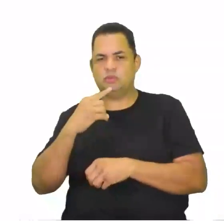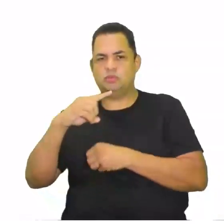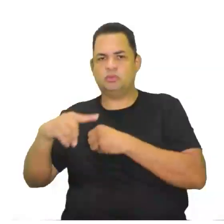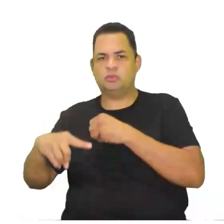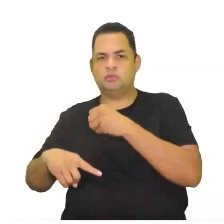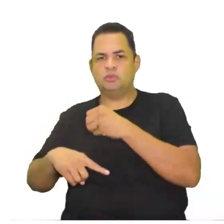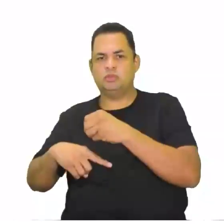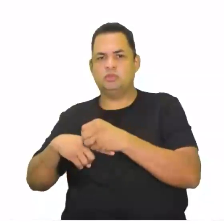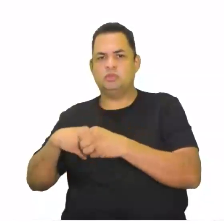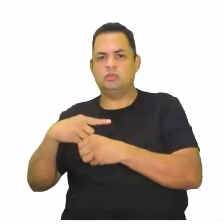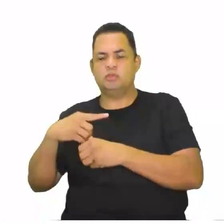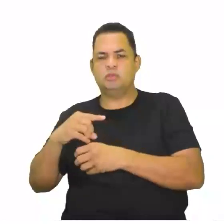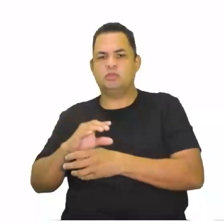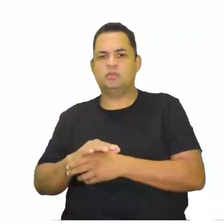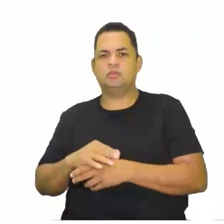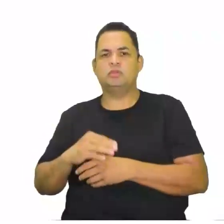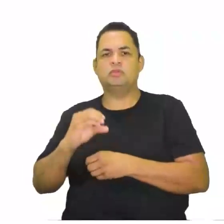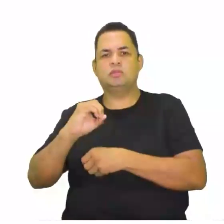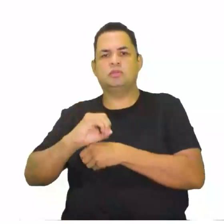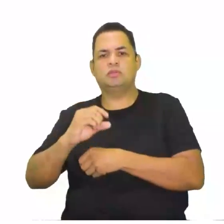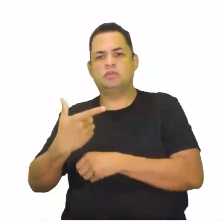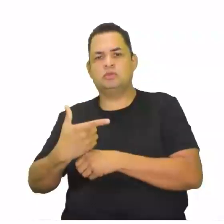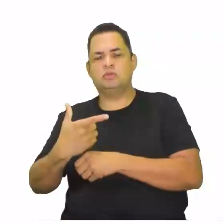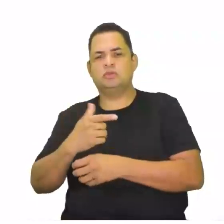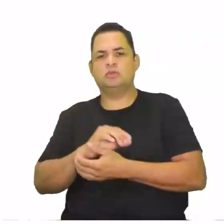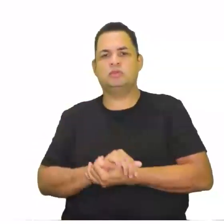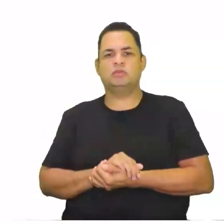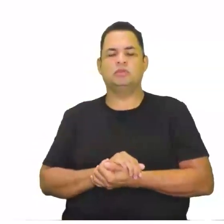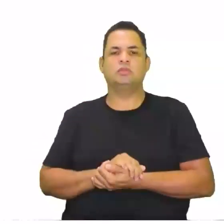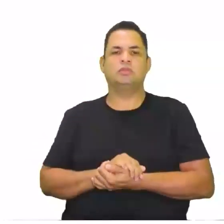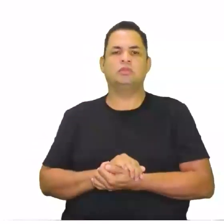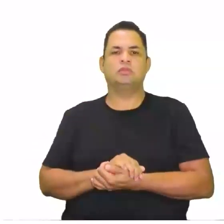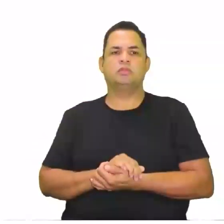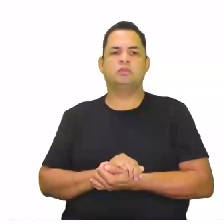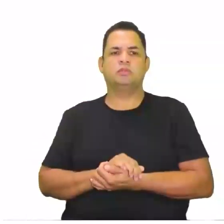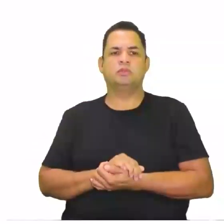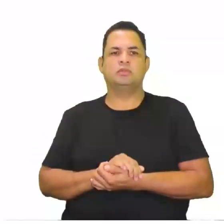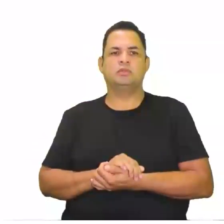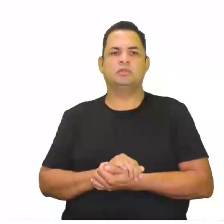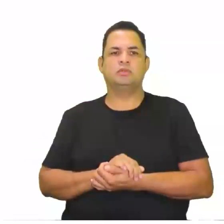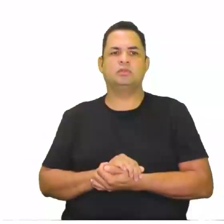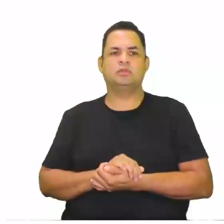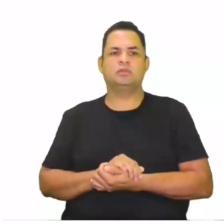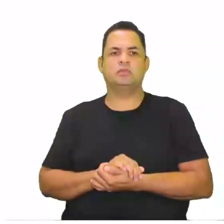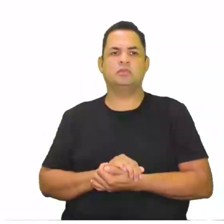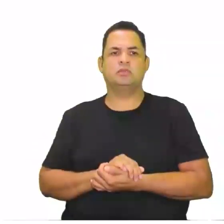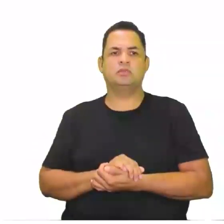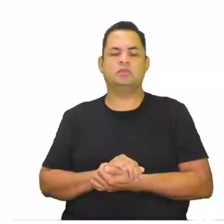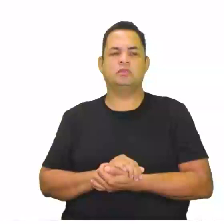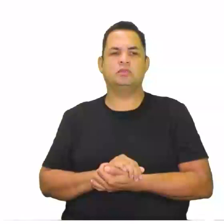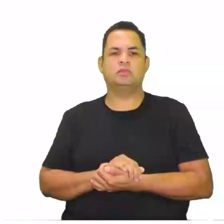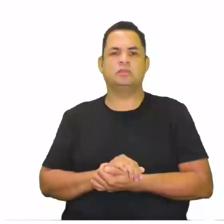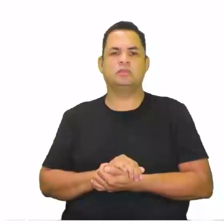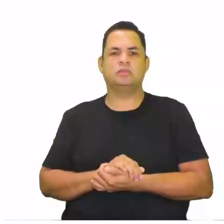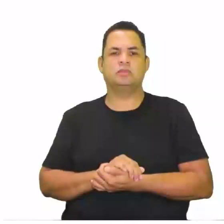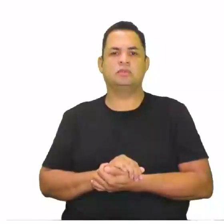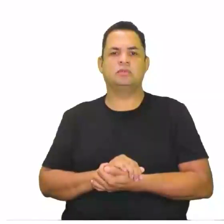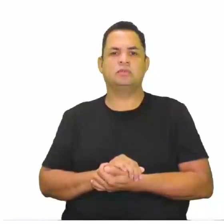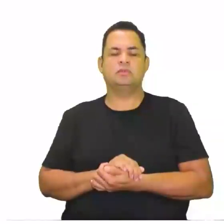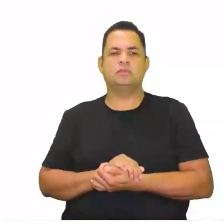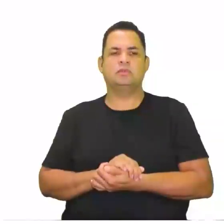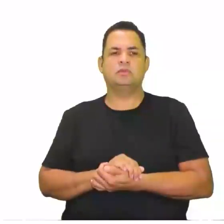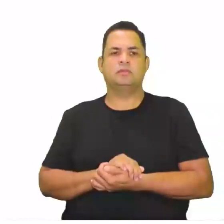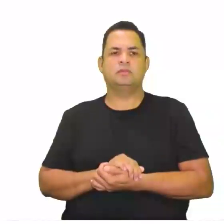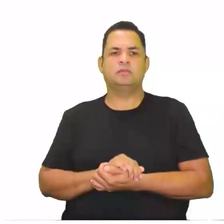mais 2 vezes 1, que também vai me dar 2, vai me dar 4 átomos de, no caso, oxigênio. Está